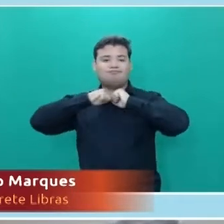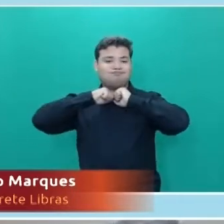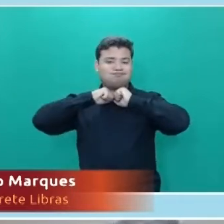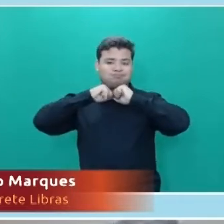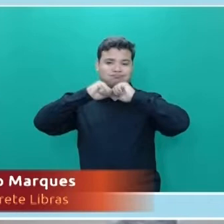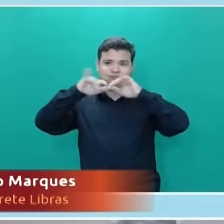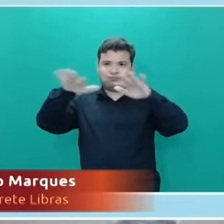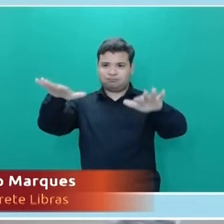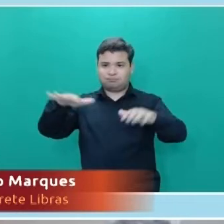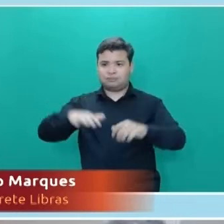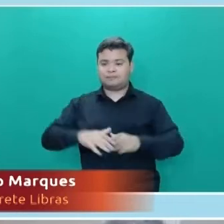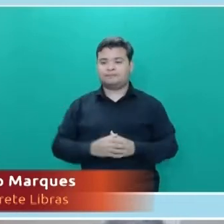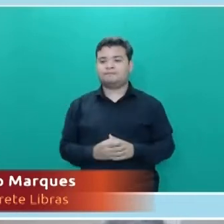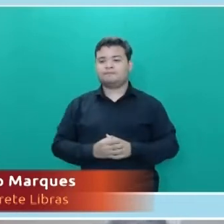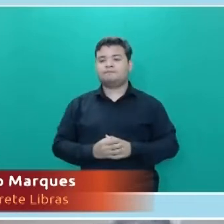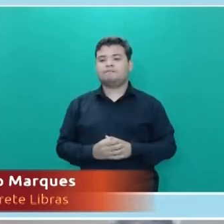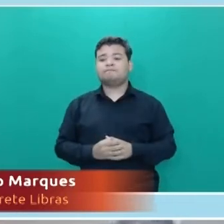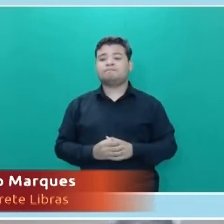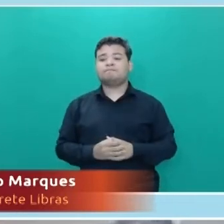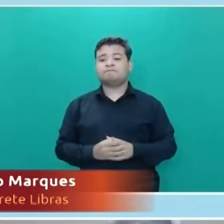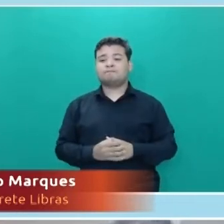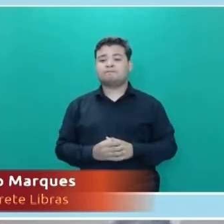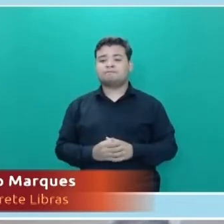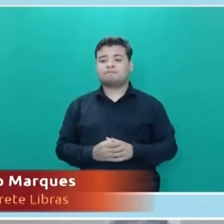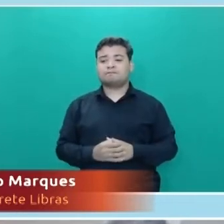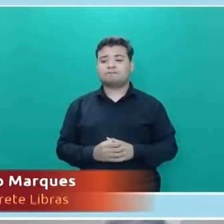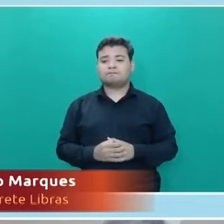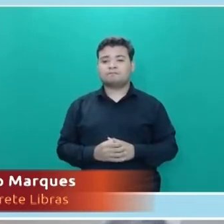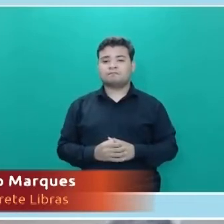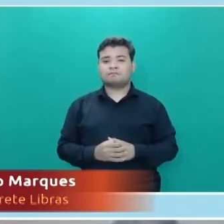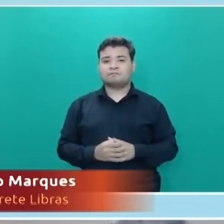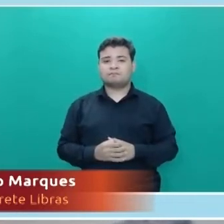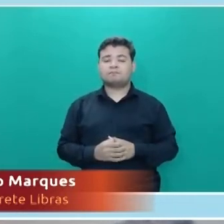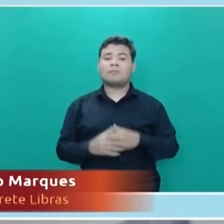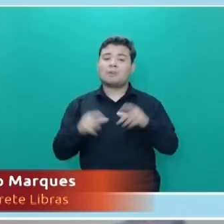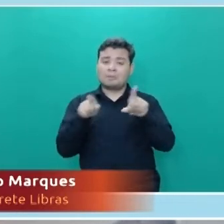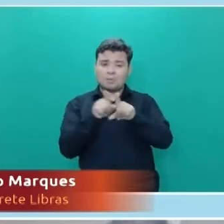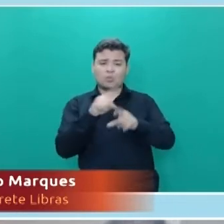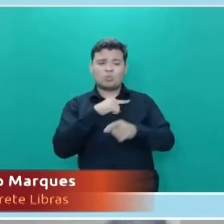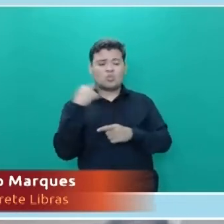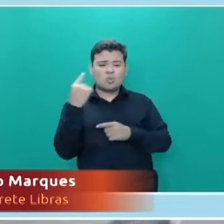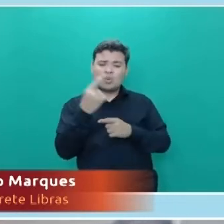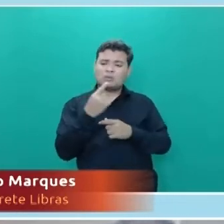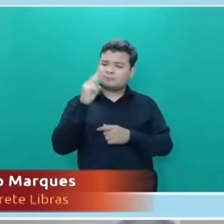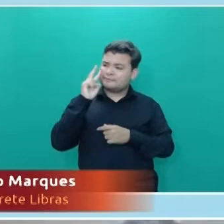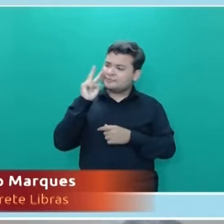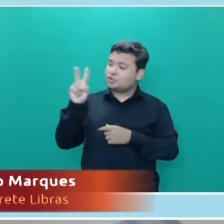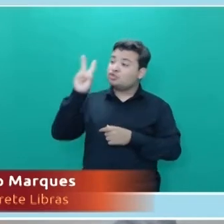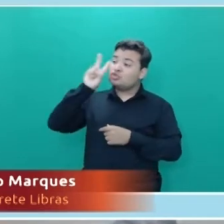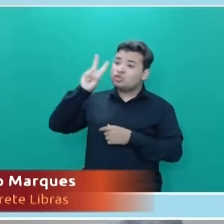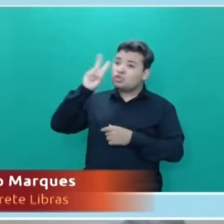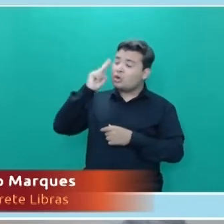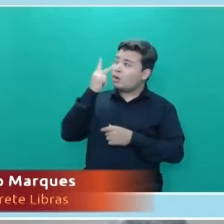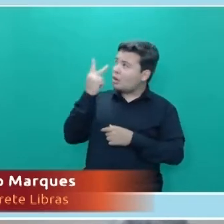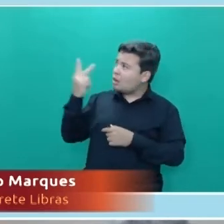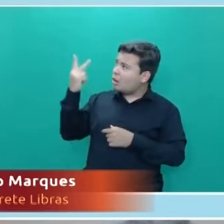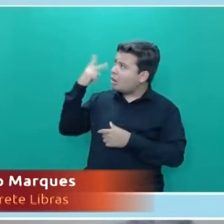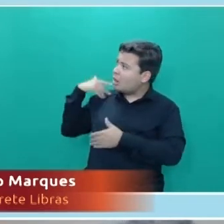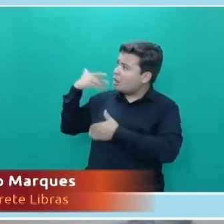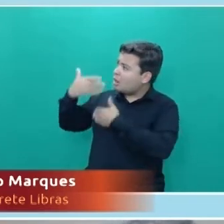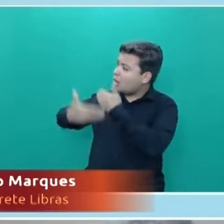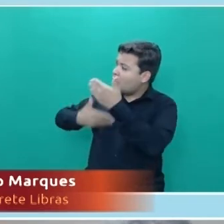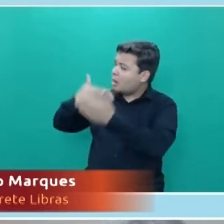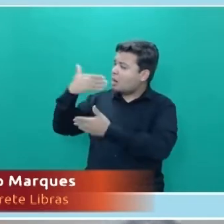Então, o que a gente mais tem percebido ao longo da história da epidemiologia dos casos